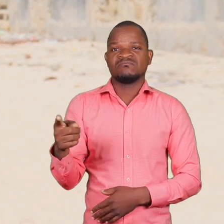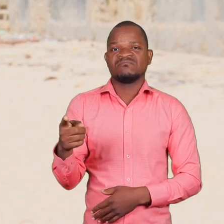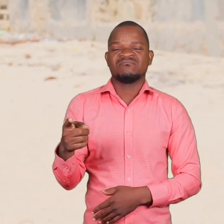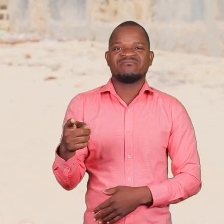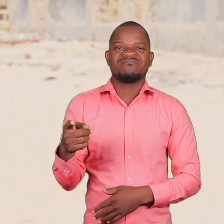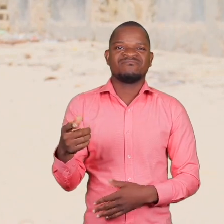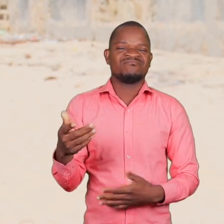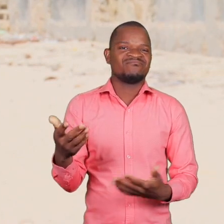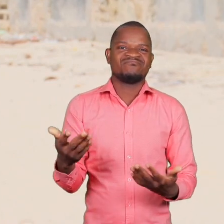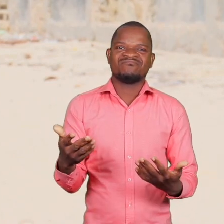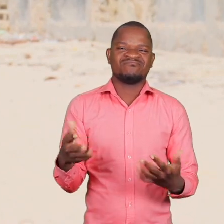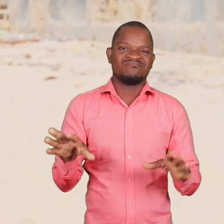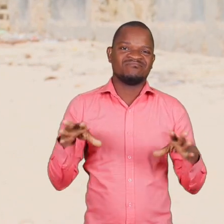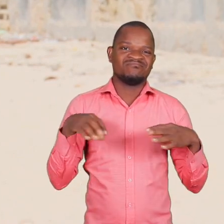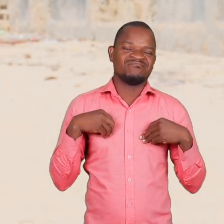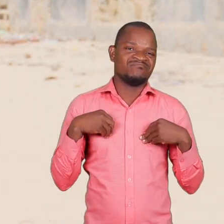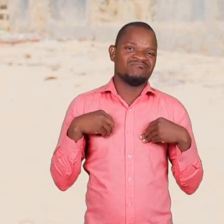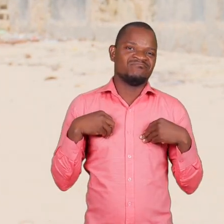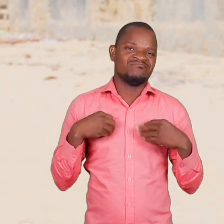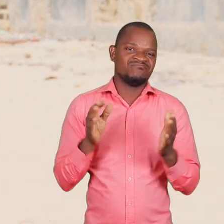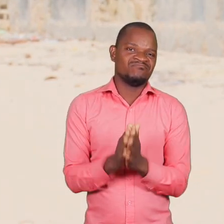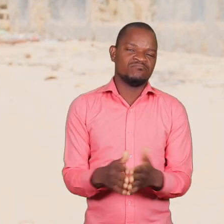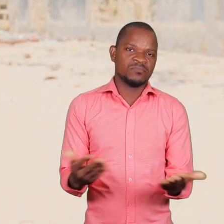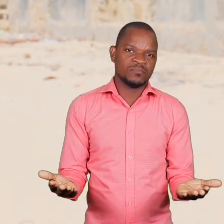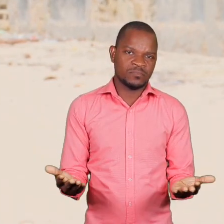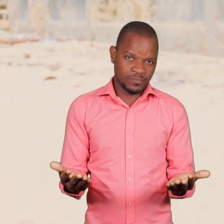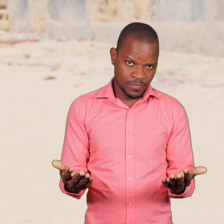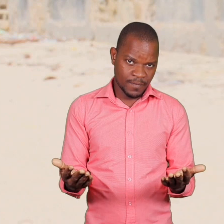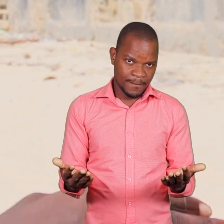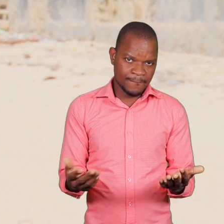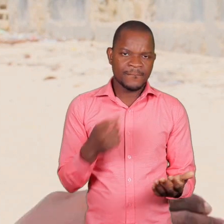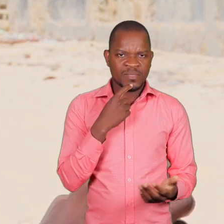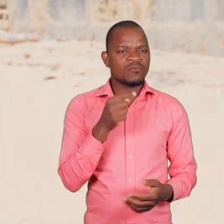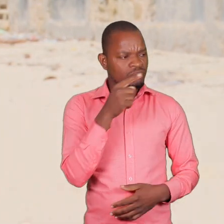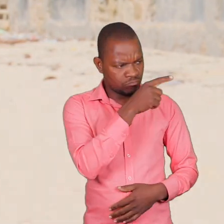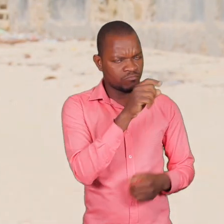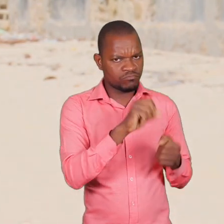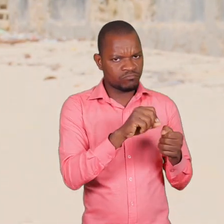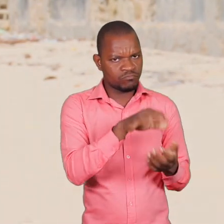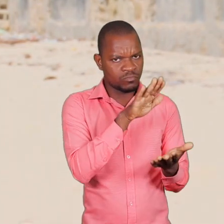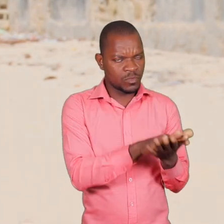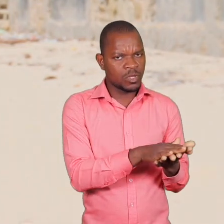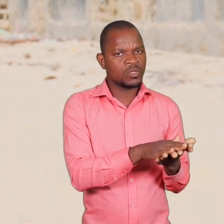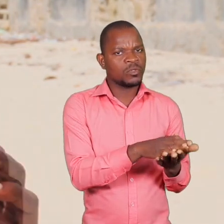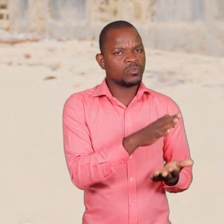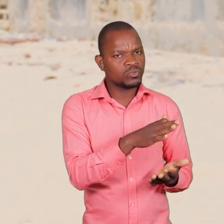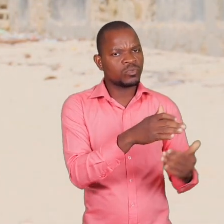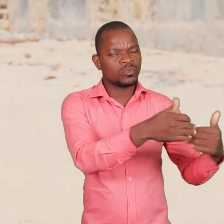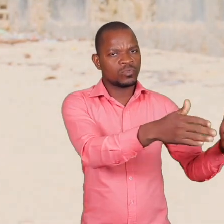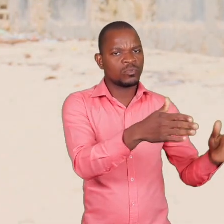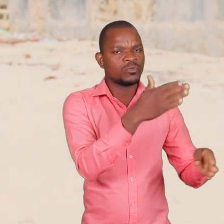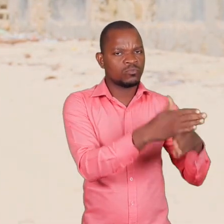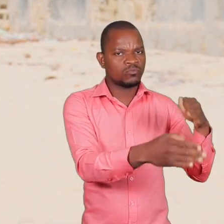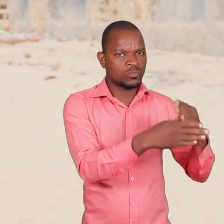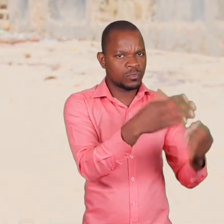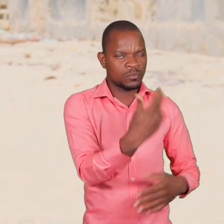ir isso, se voluntar, dizer que vão ali mesmo fazer necessidade naquelas